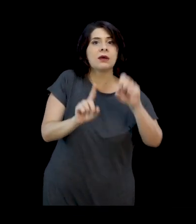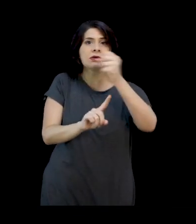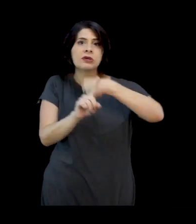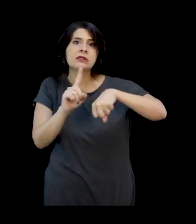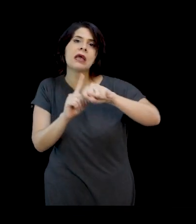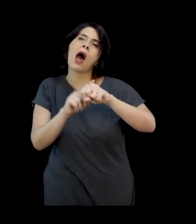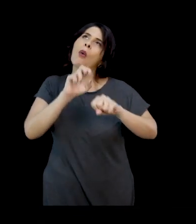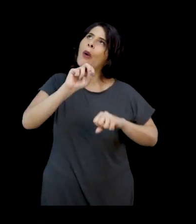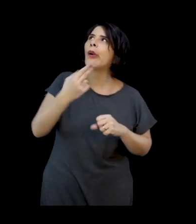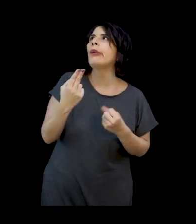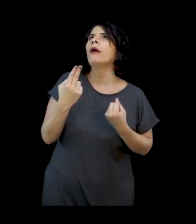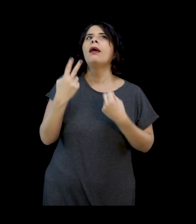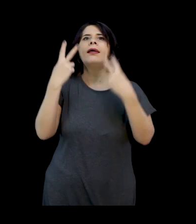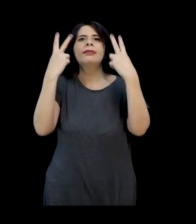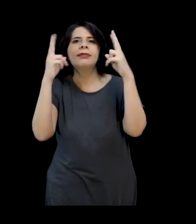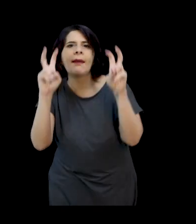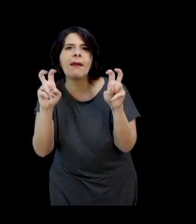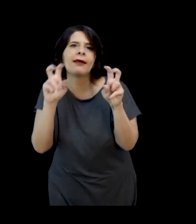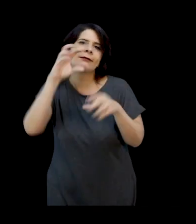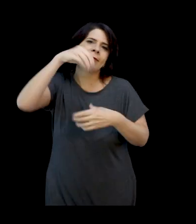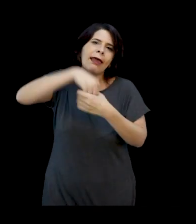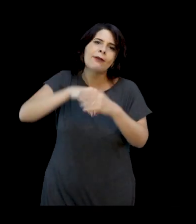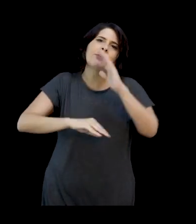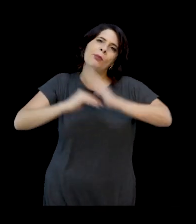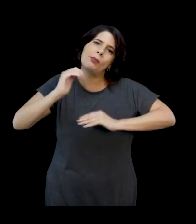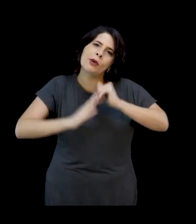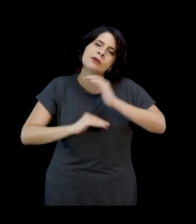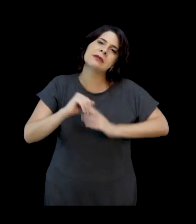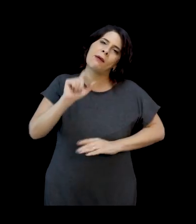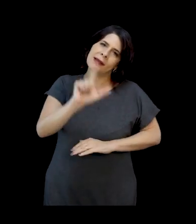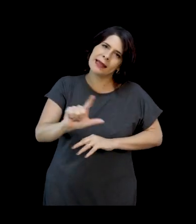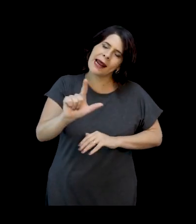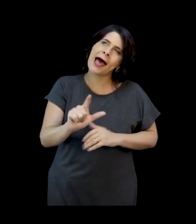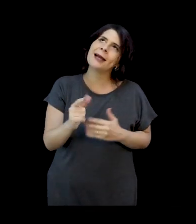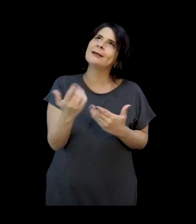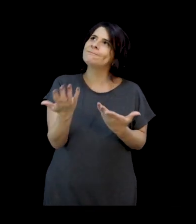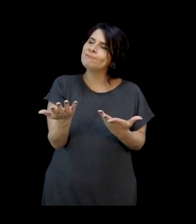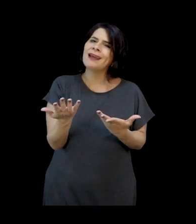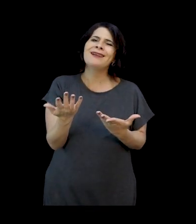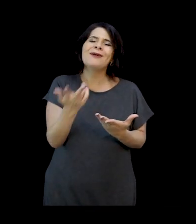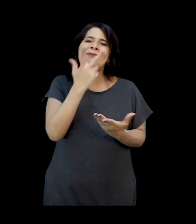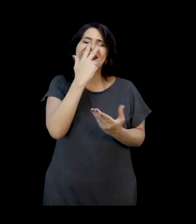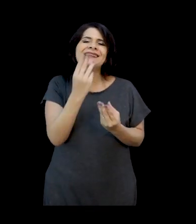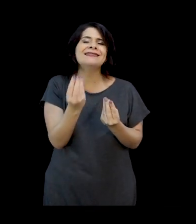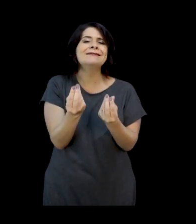produção literária, por exemplo, e a gente, com isso, reduz